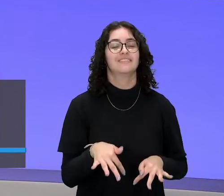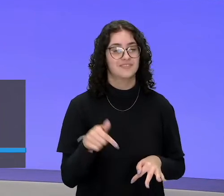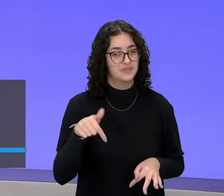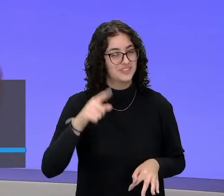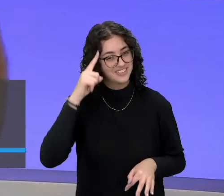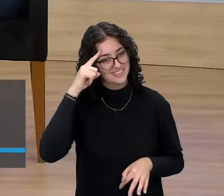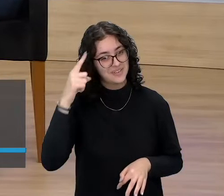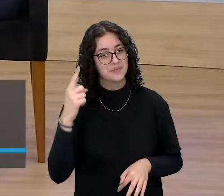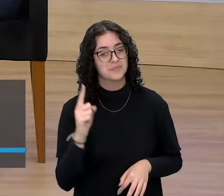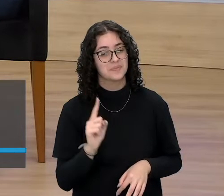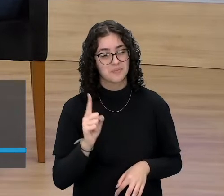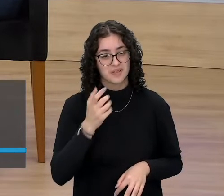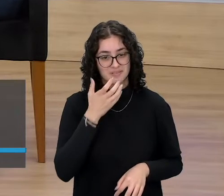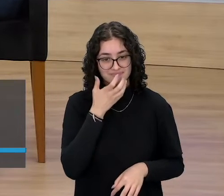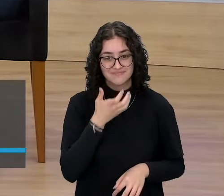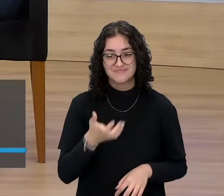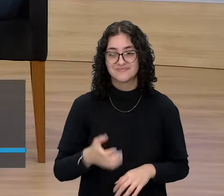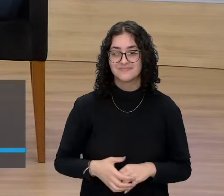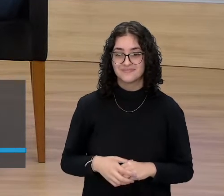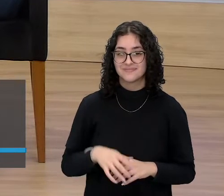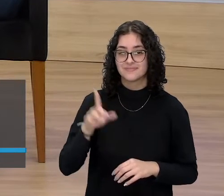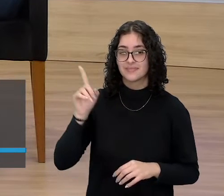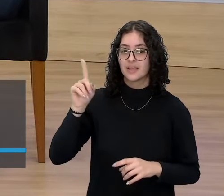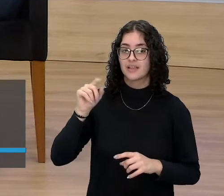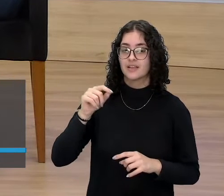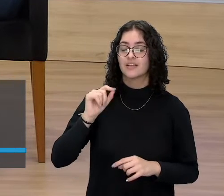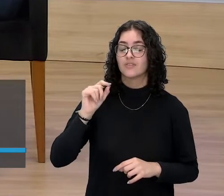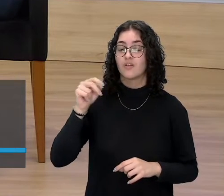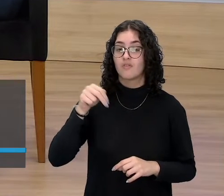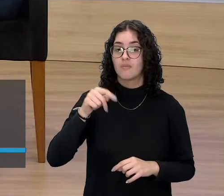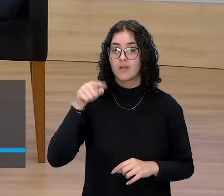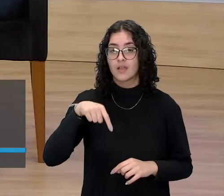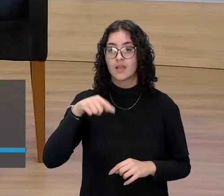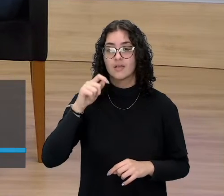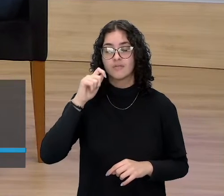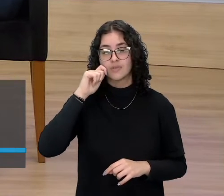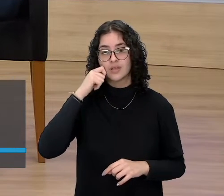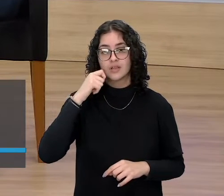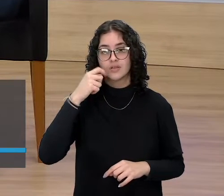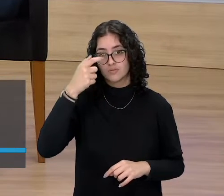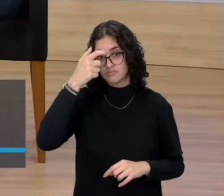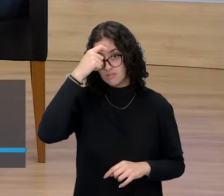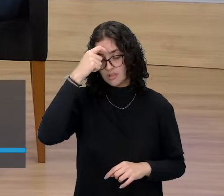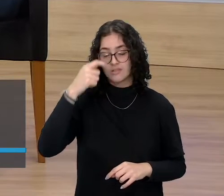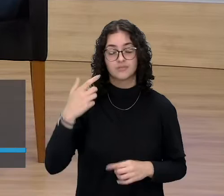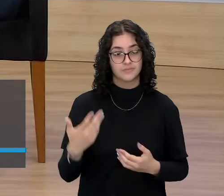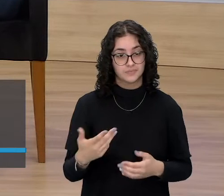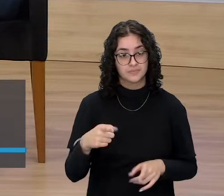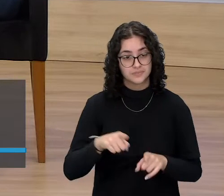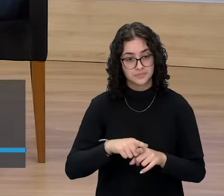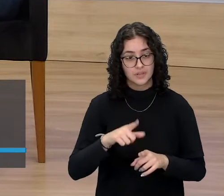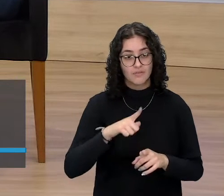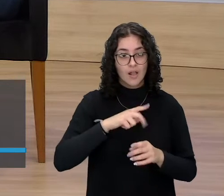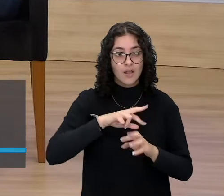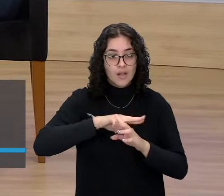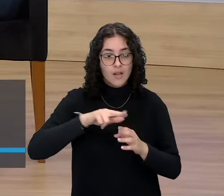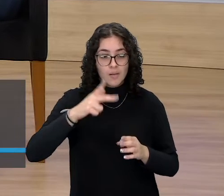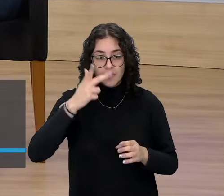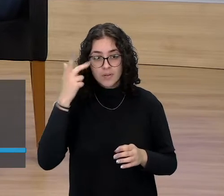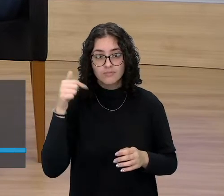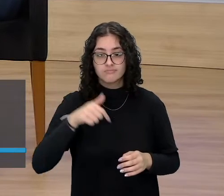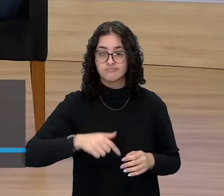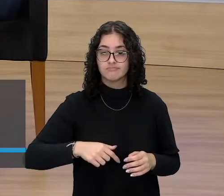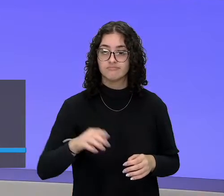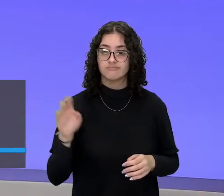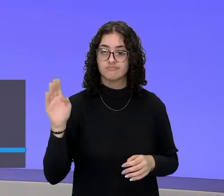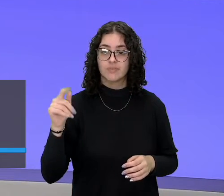1º dia. Mas novembro, o mês da consciência negra, e aí tem essa referência a Zumbi. A gente tem vários quilombos importantes espalhados pelo Brasil,